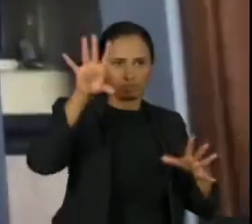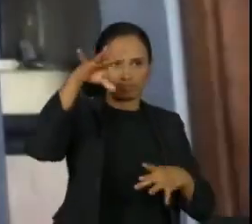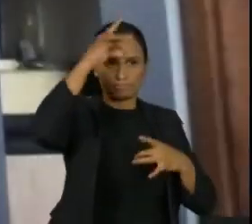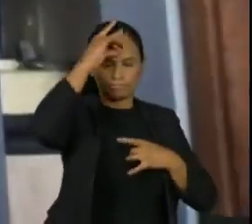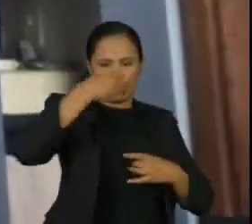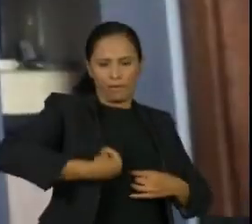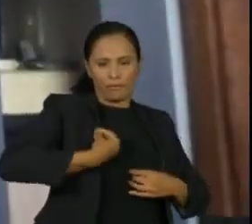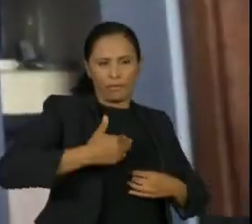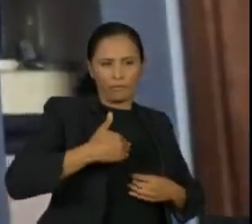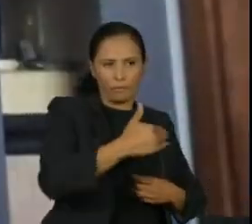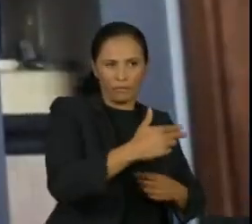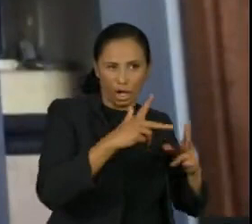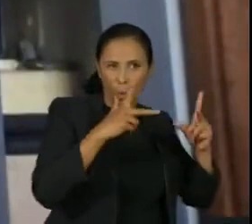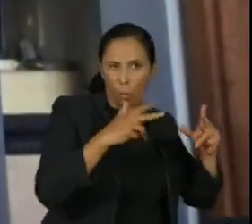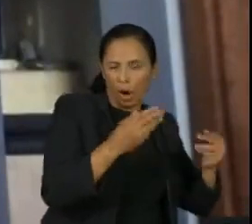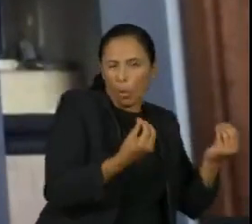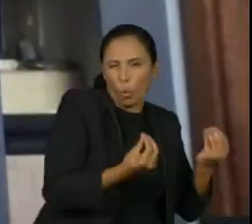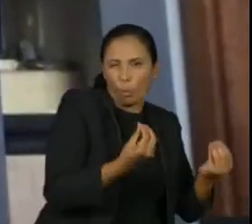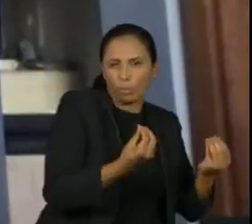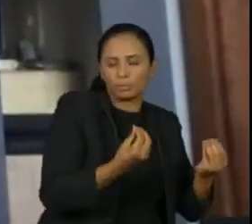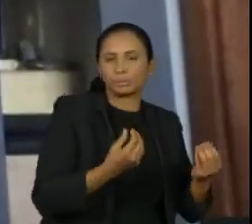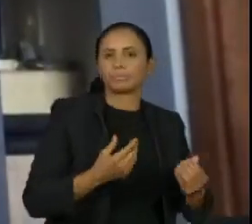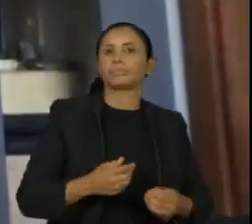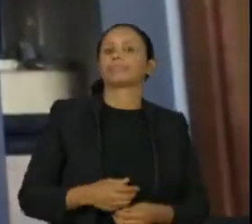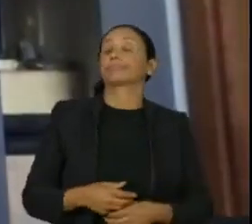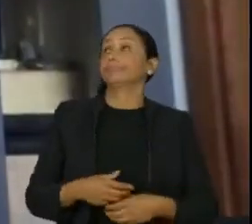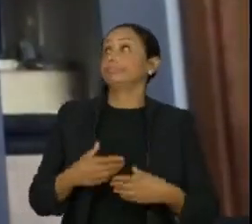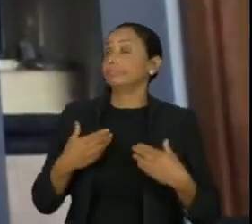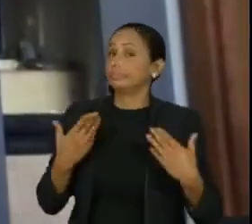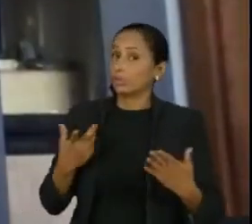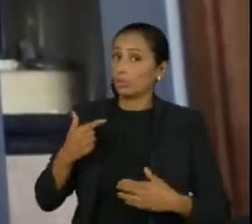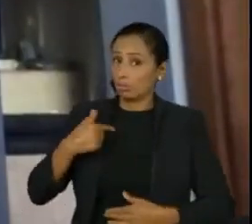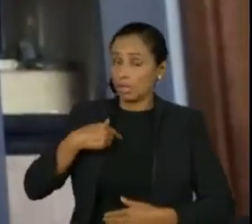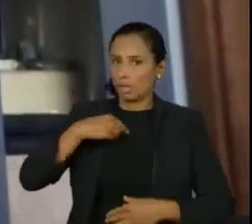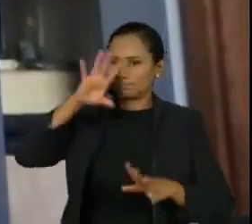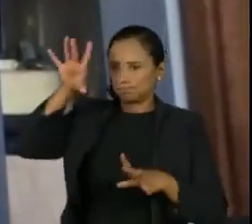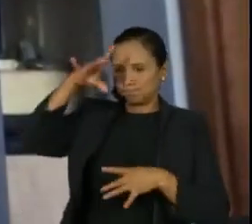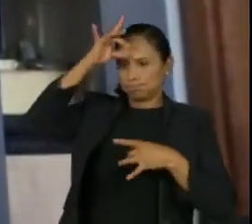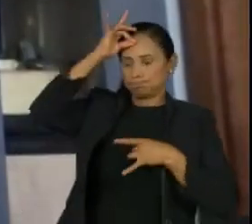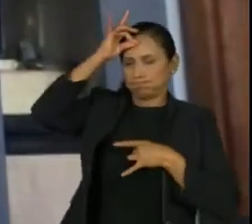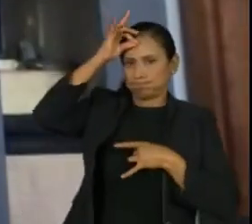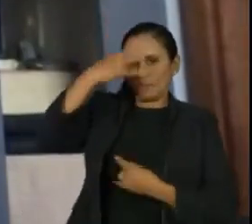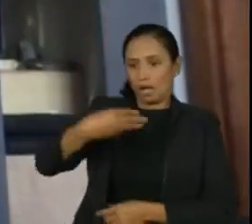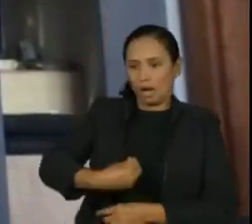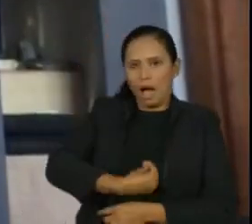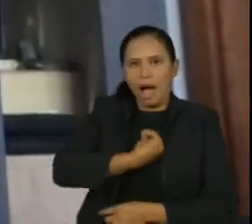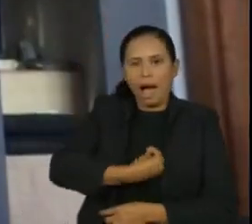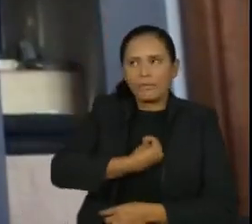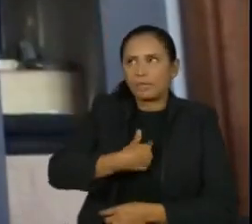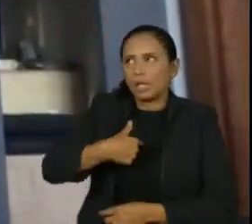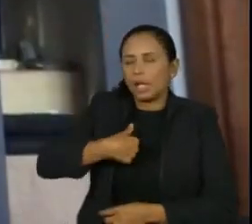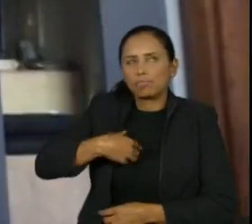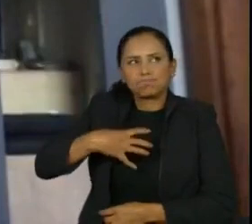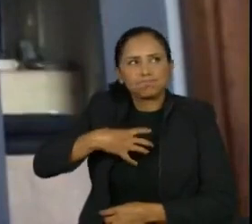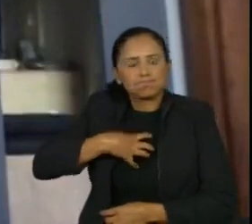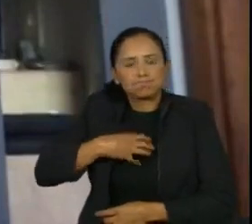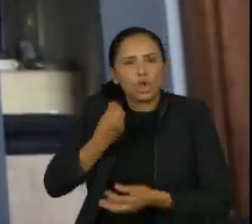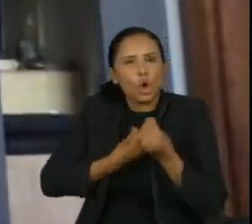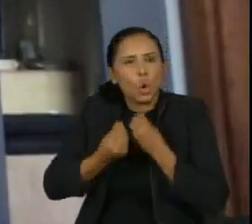filme? Isso, de alguma forma, acabou se infiltrando, assim, né? Eu acho, nas discussões mesmo do